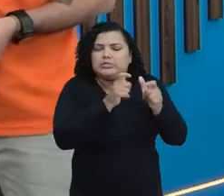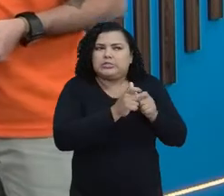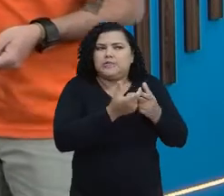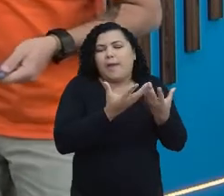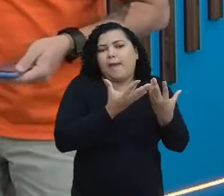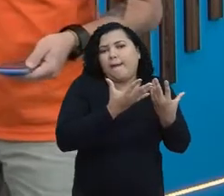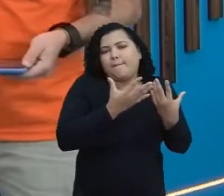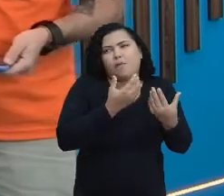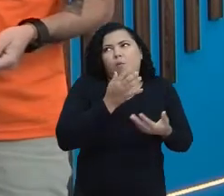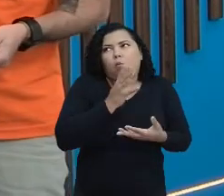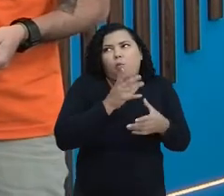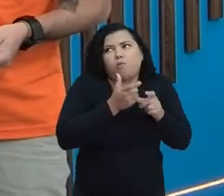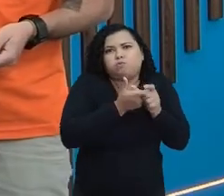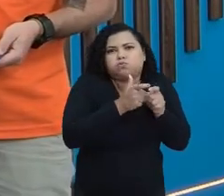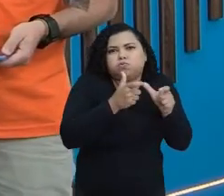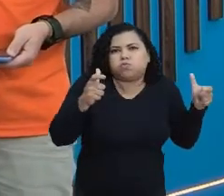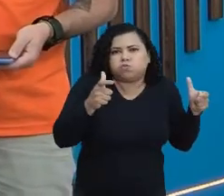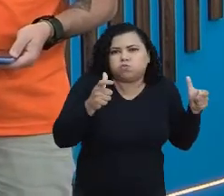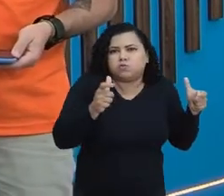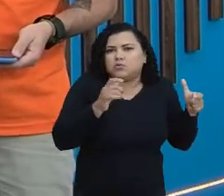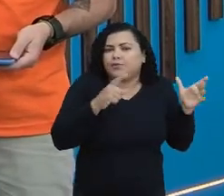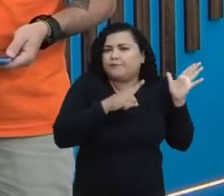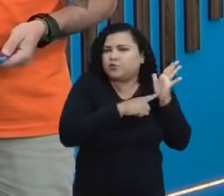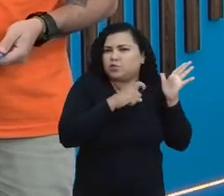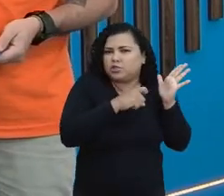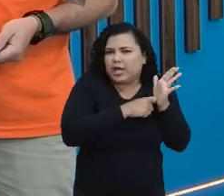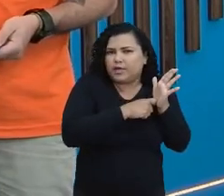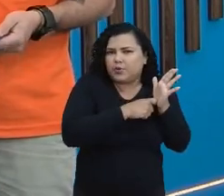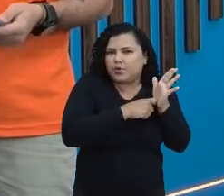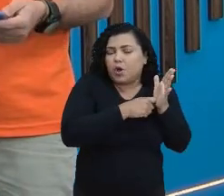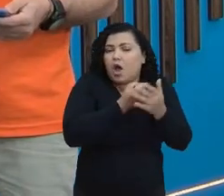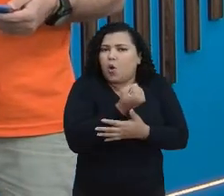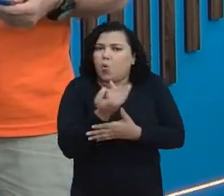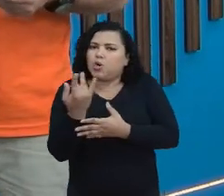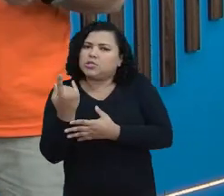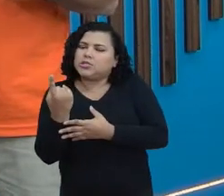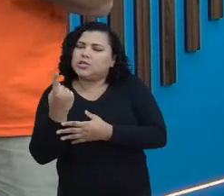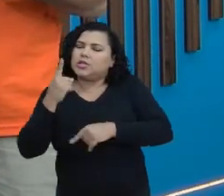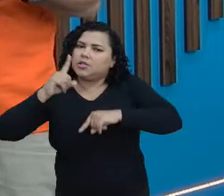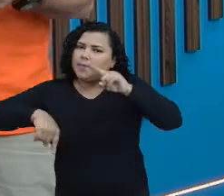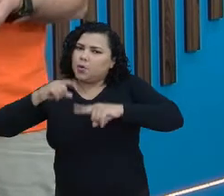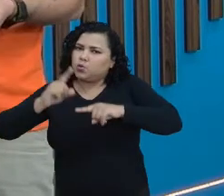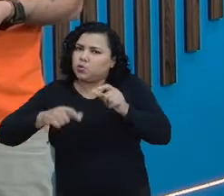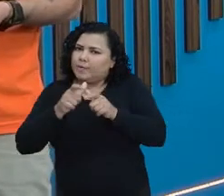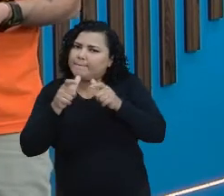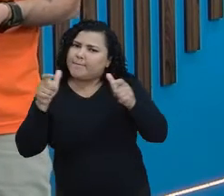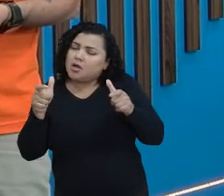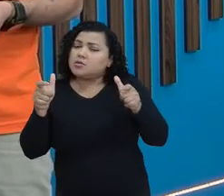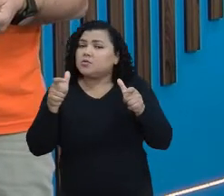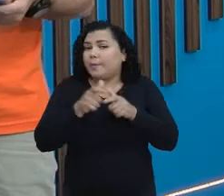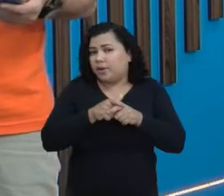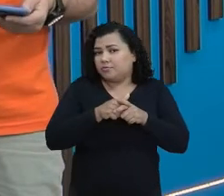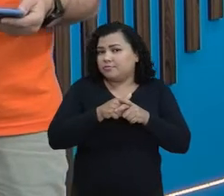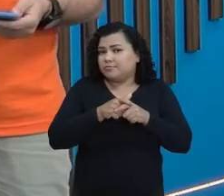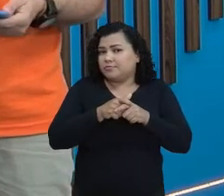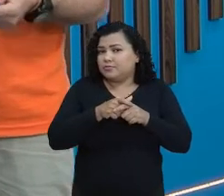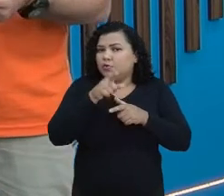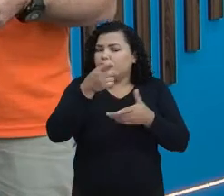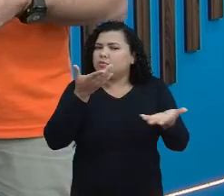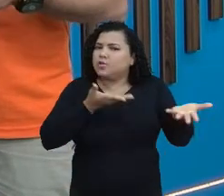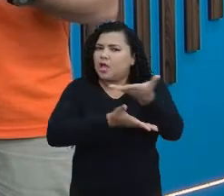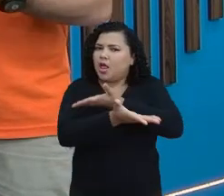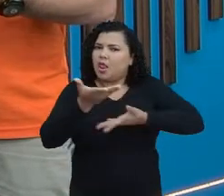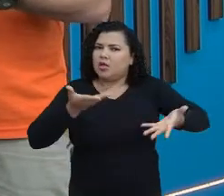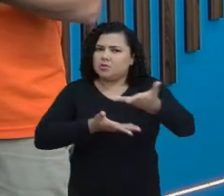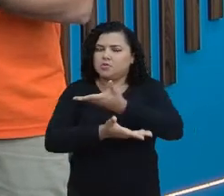tela. Então, escreve lá com relação às grandezas. Então, a primeira coisa que você vai precisar fazer e analisar é